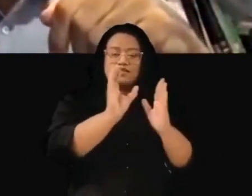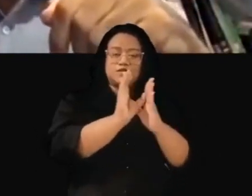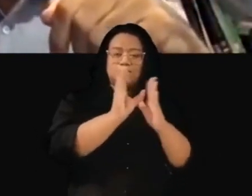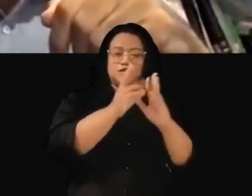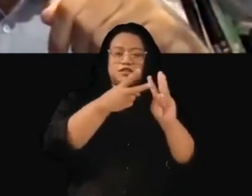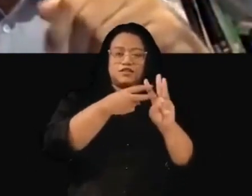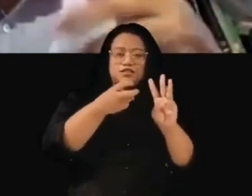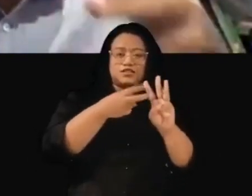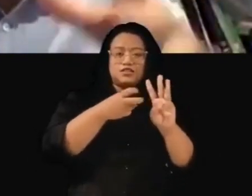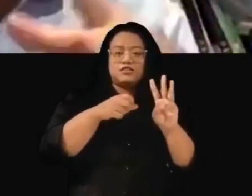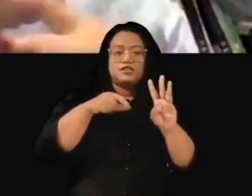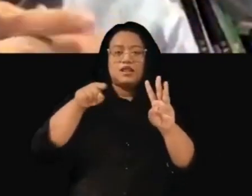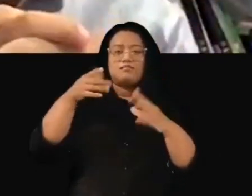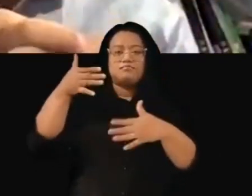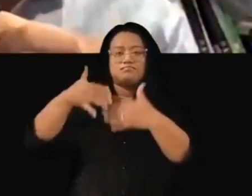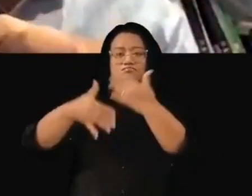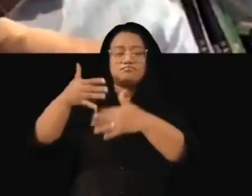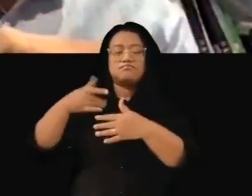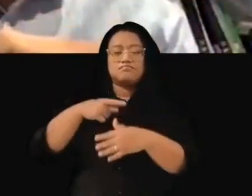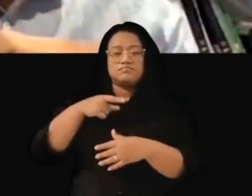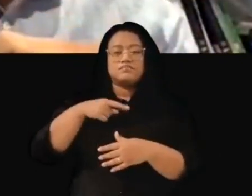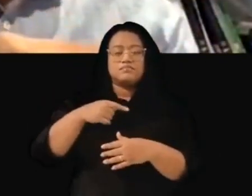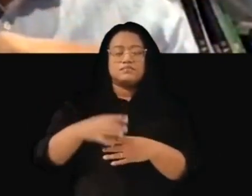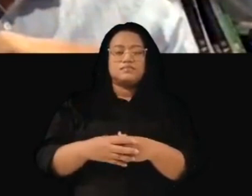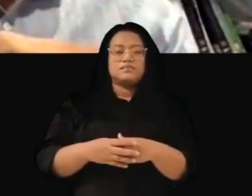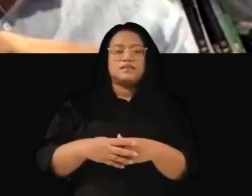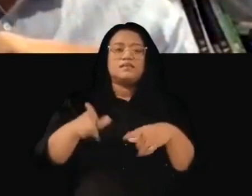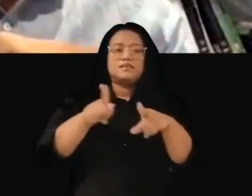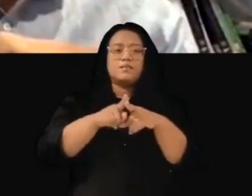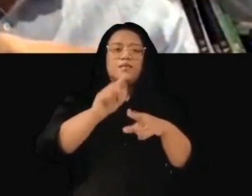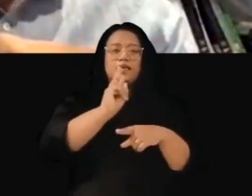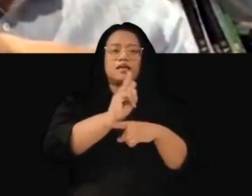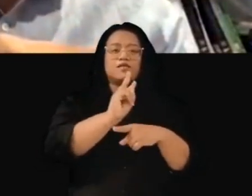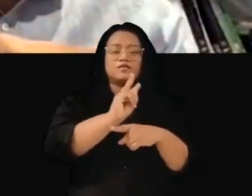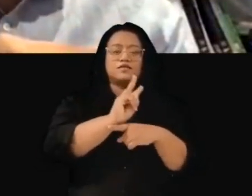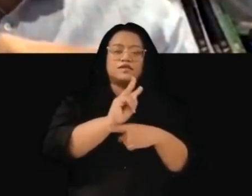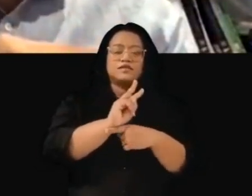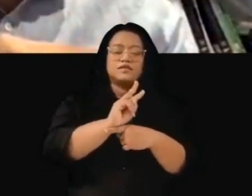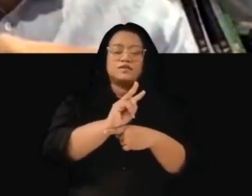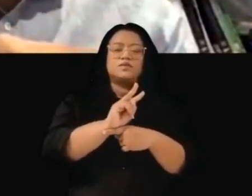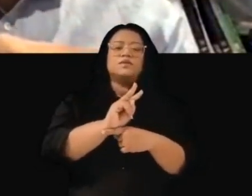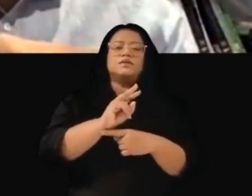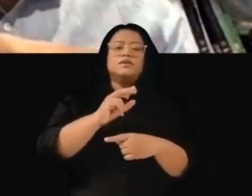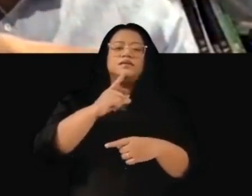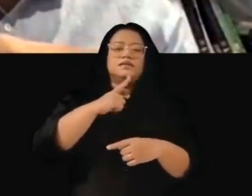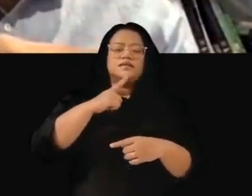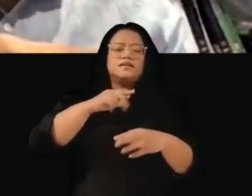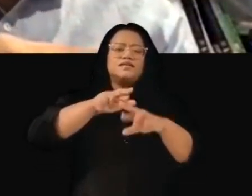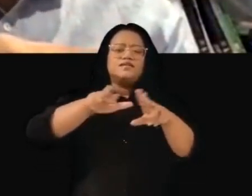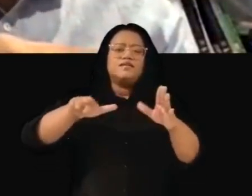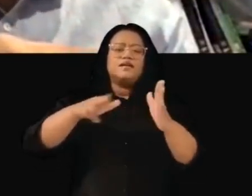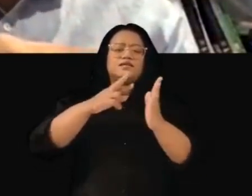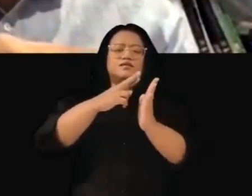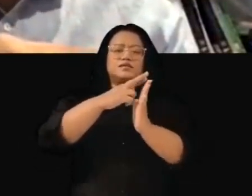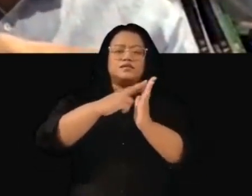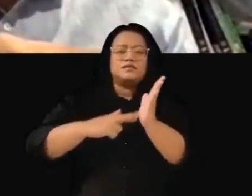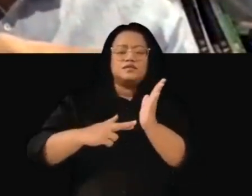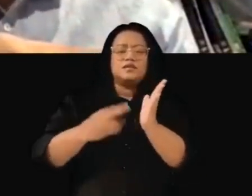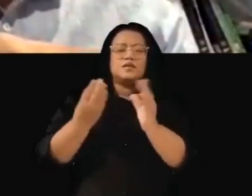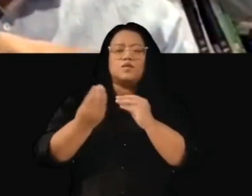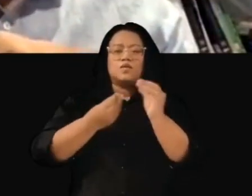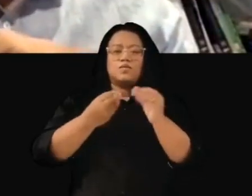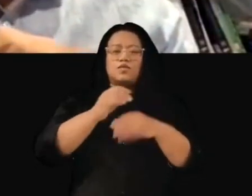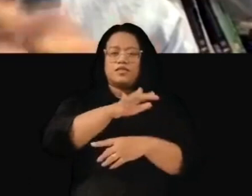claro. A conservação da biodiversidade, já existem vários relatórios, né, que indicam que nas